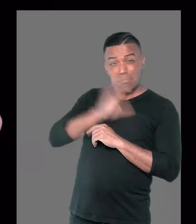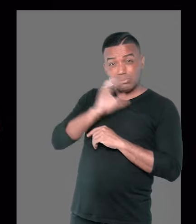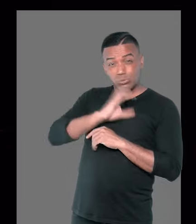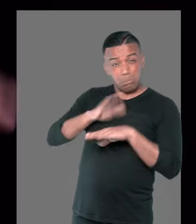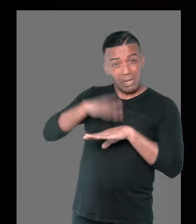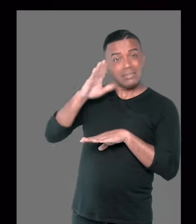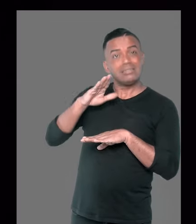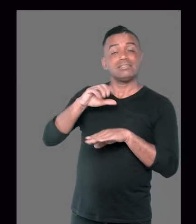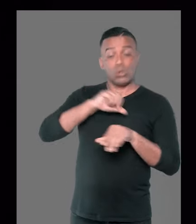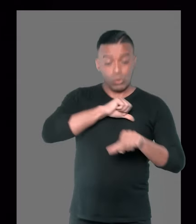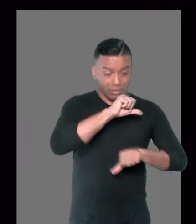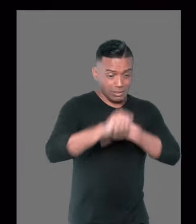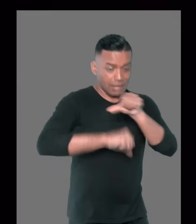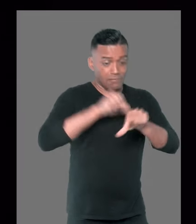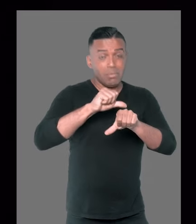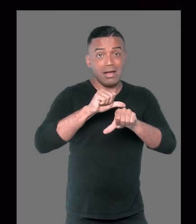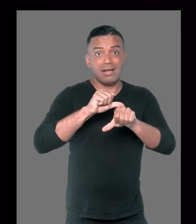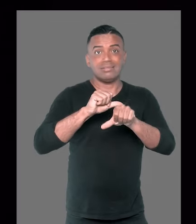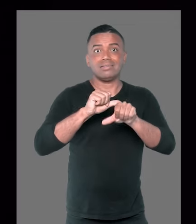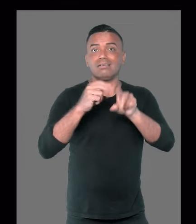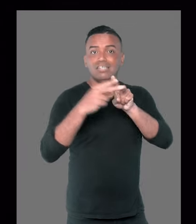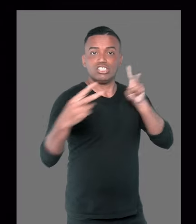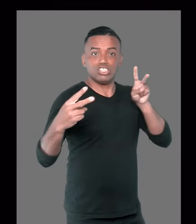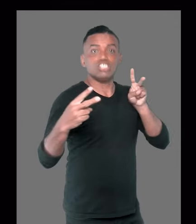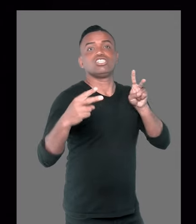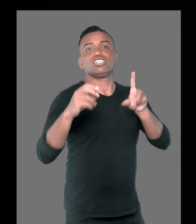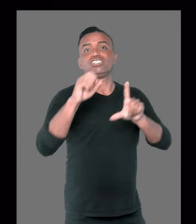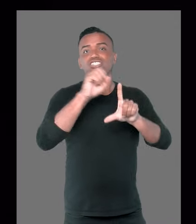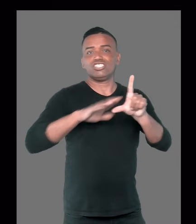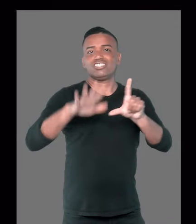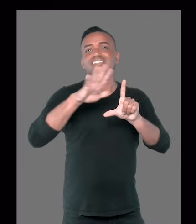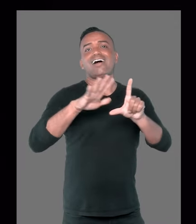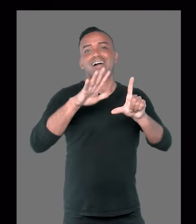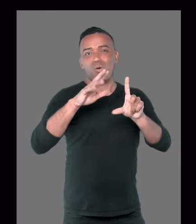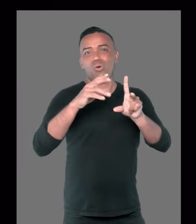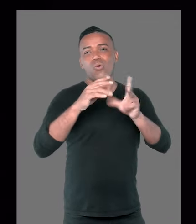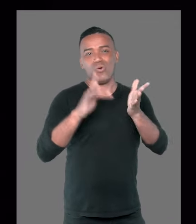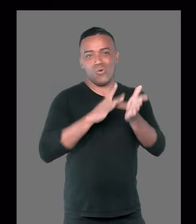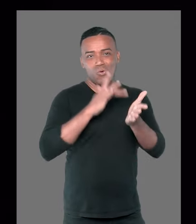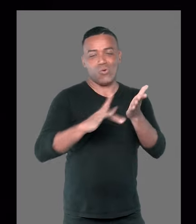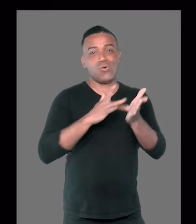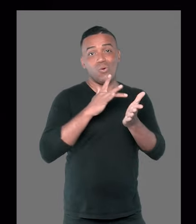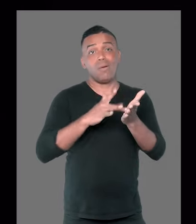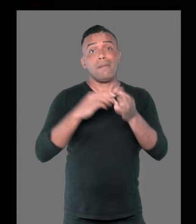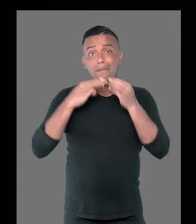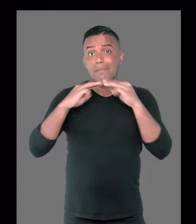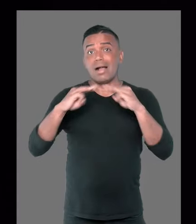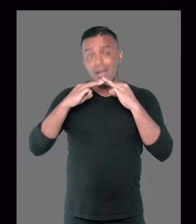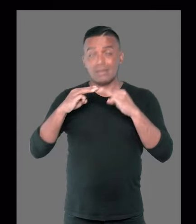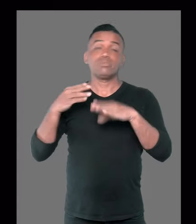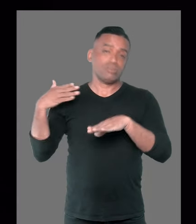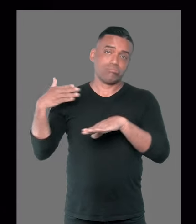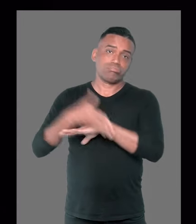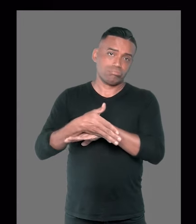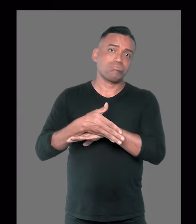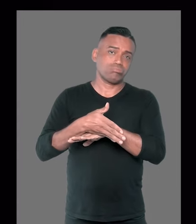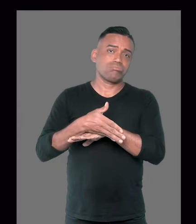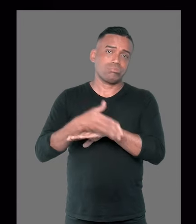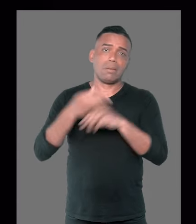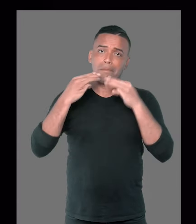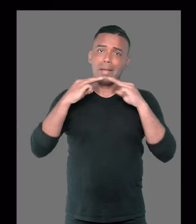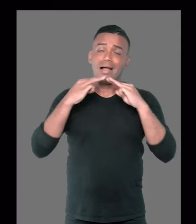depois de transformadas digitalmente as grandes empresas Descobriram que o marketing precisa fazer isso que ele tem que